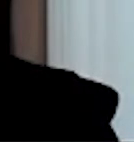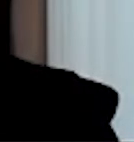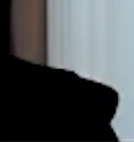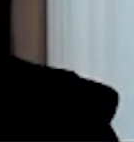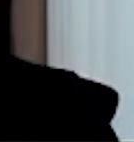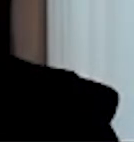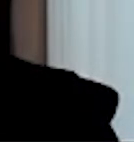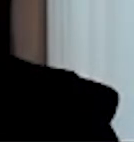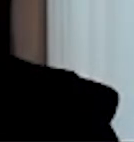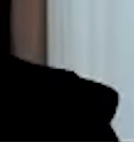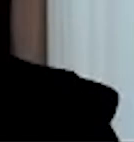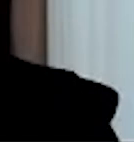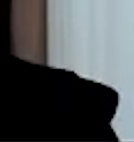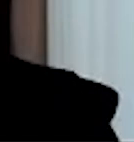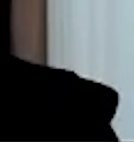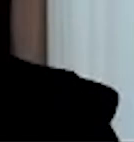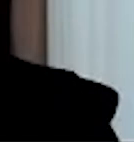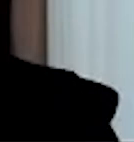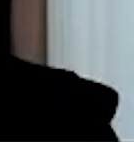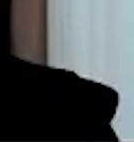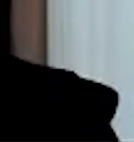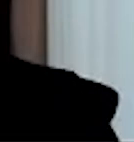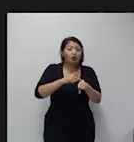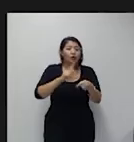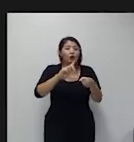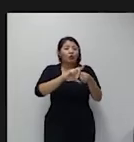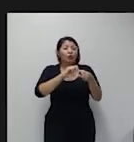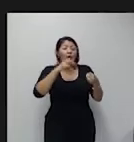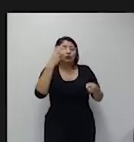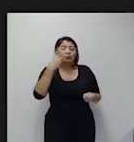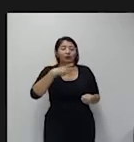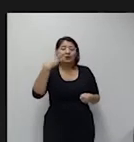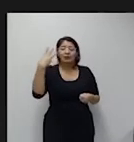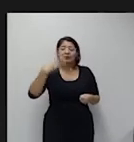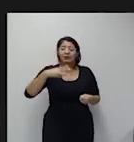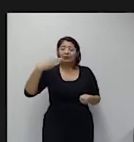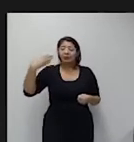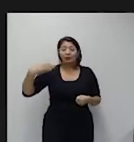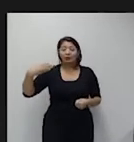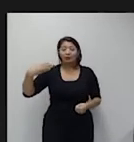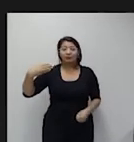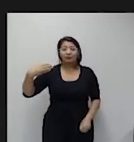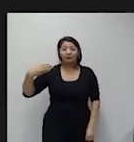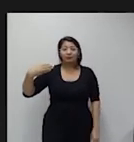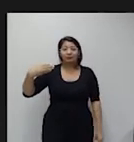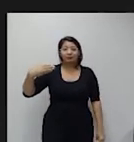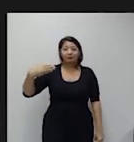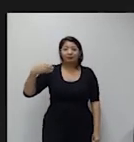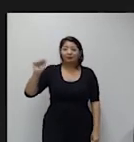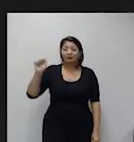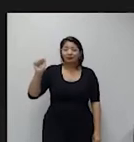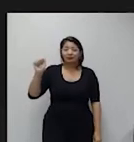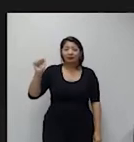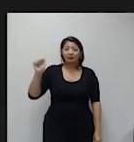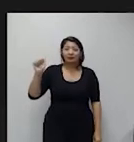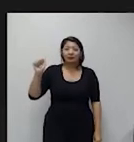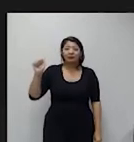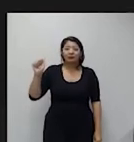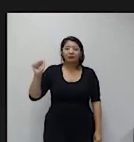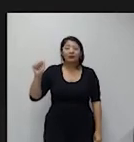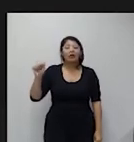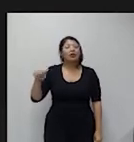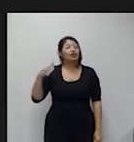semente razão pela qual ficar afastado enquadramento do caso em qualquer uma das hipóteses do artigo da lei de drogas que